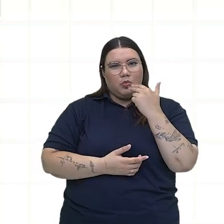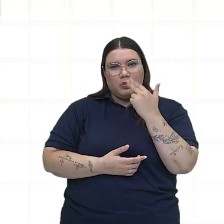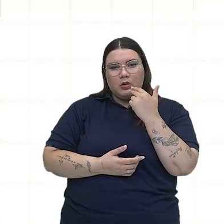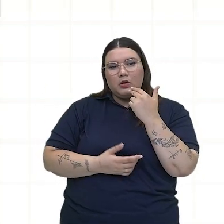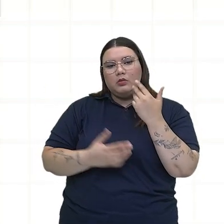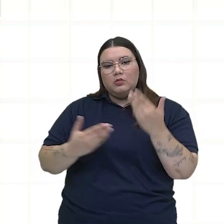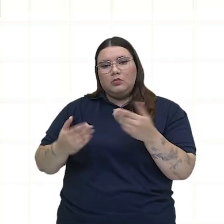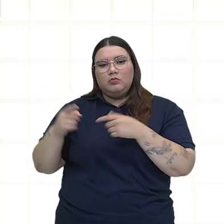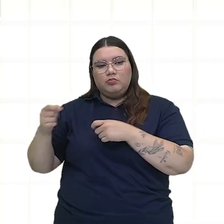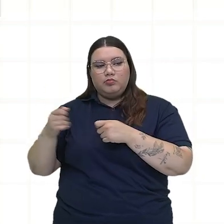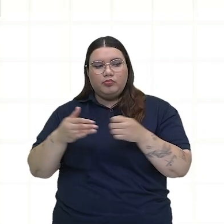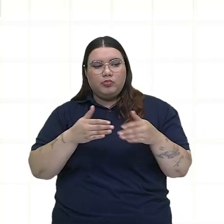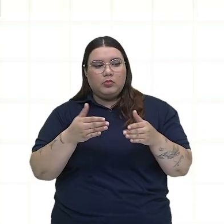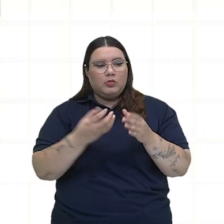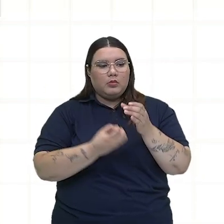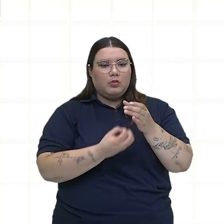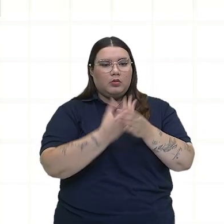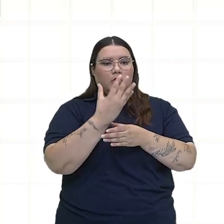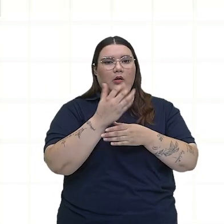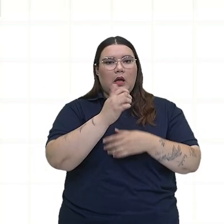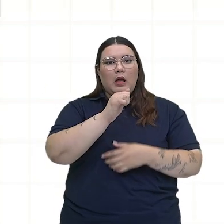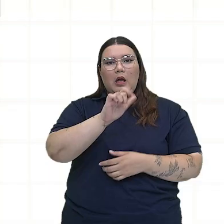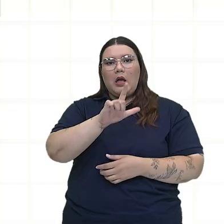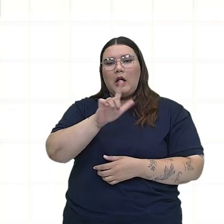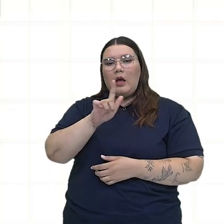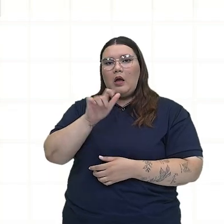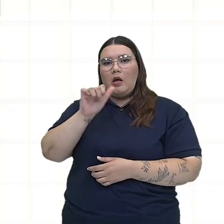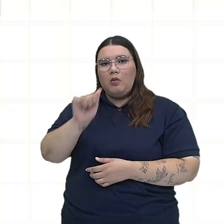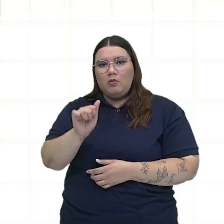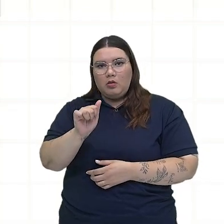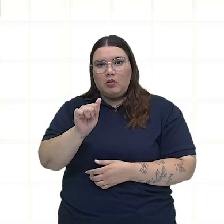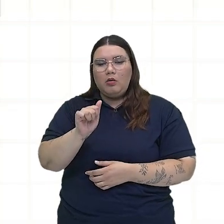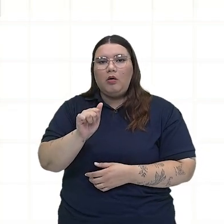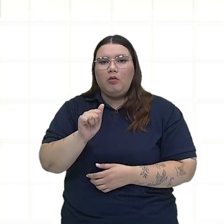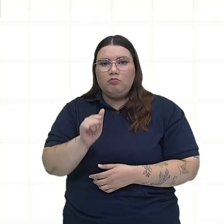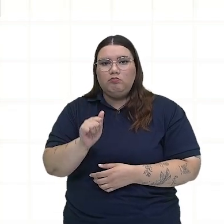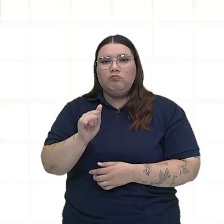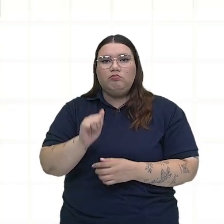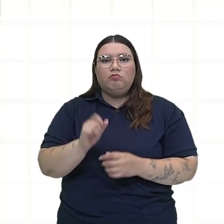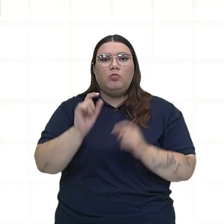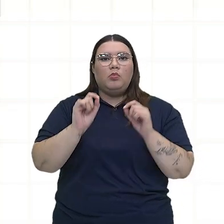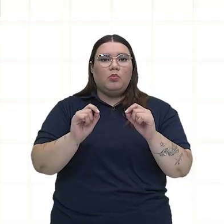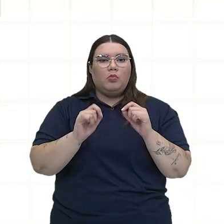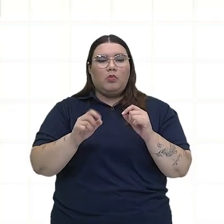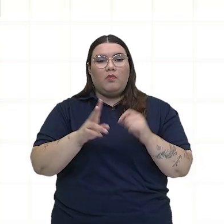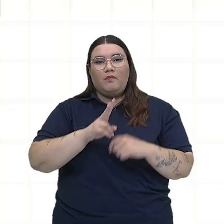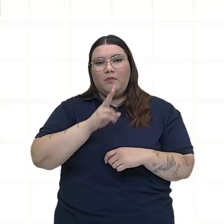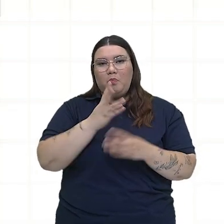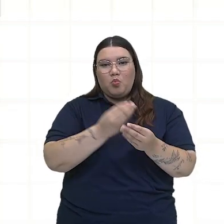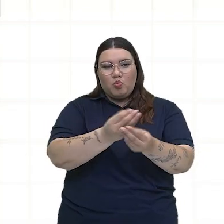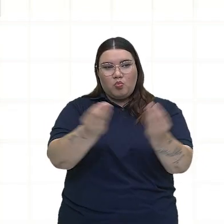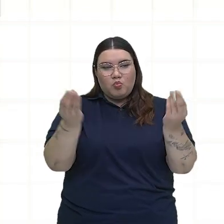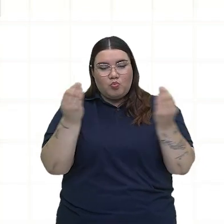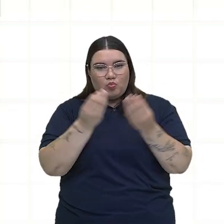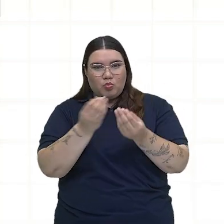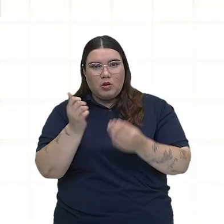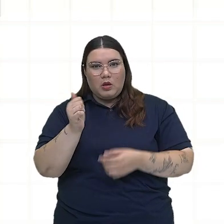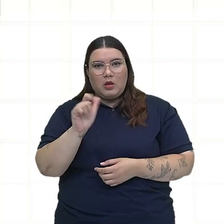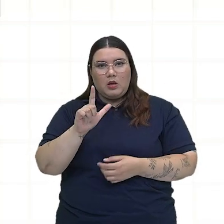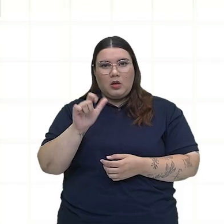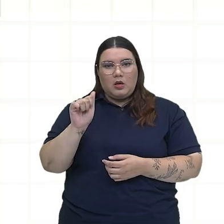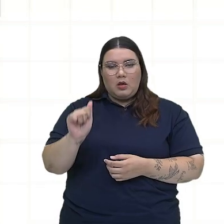nutrientes, que ela passou a desenvolver muita alga. Essa alga, em demasia, ou seja, demais